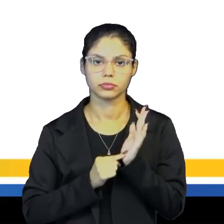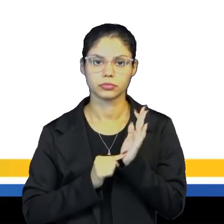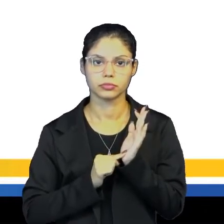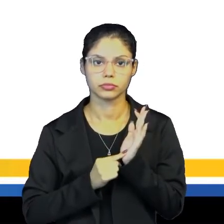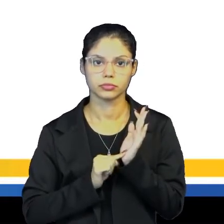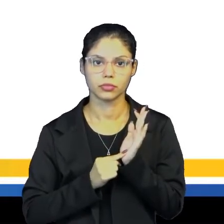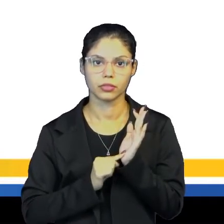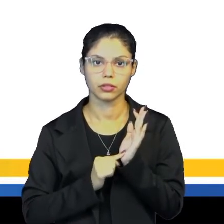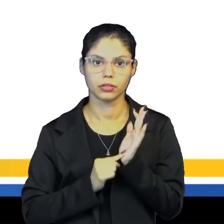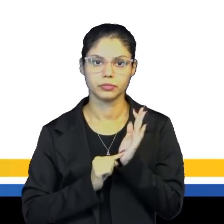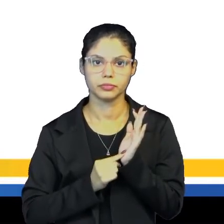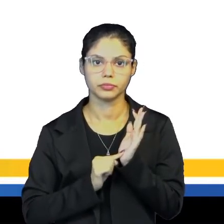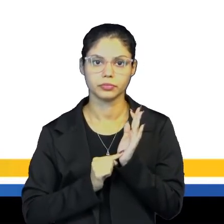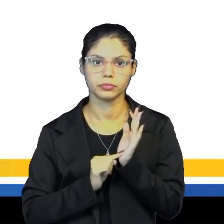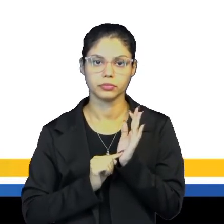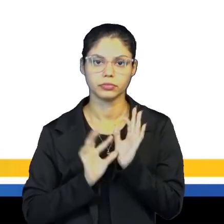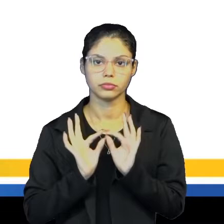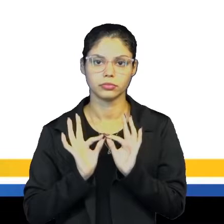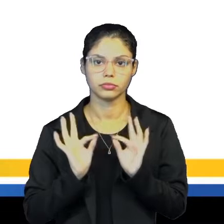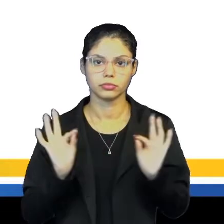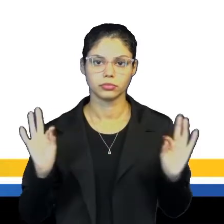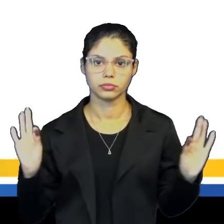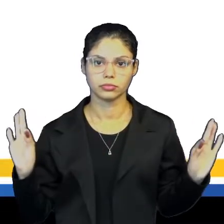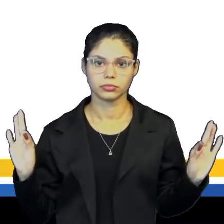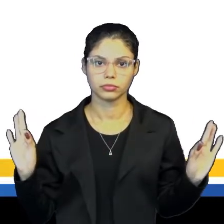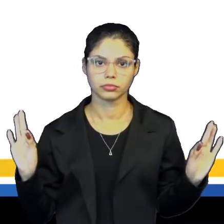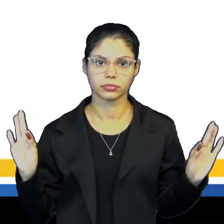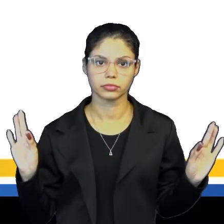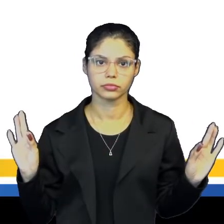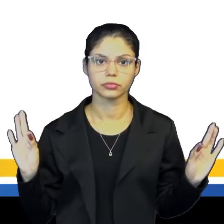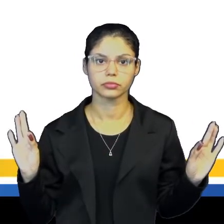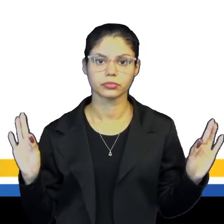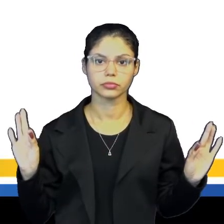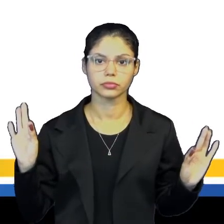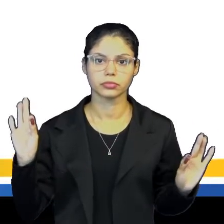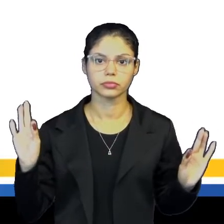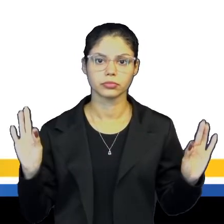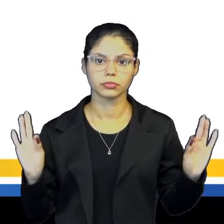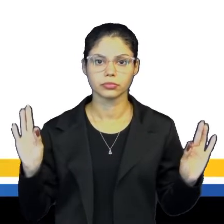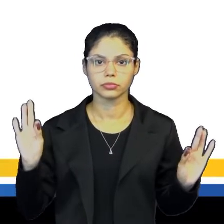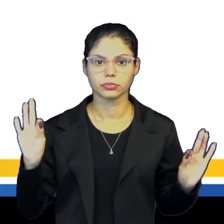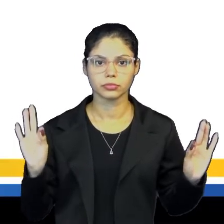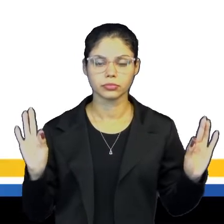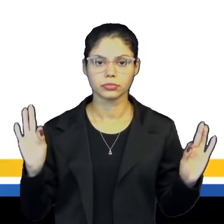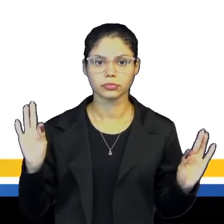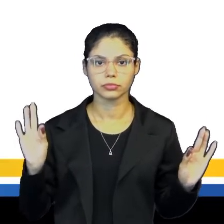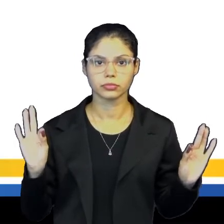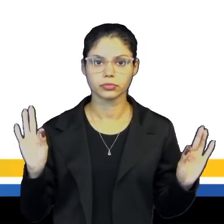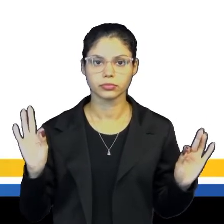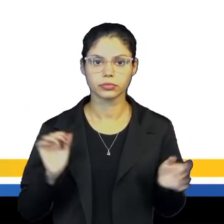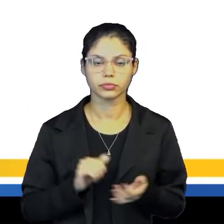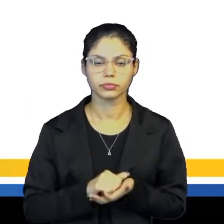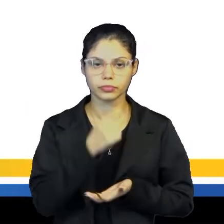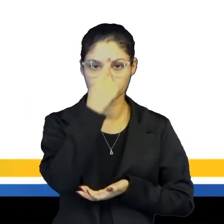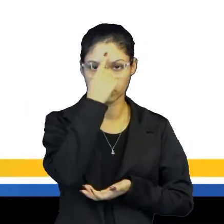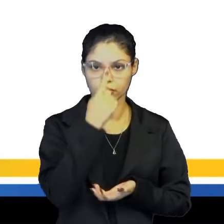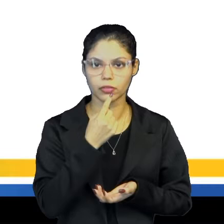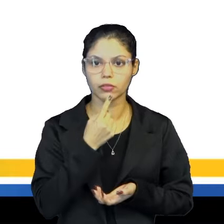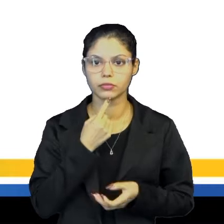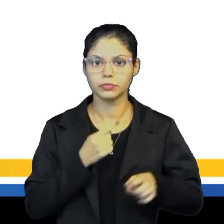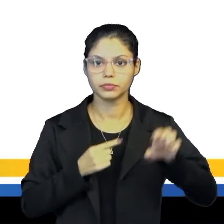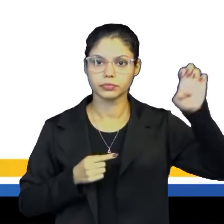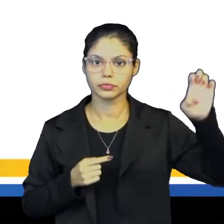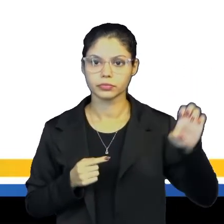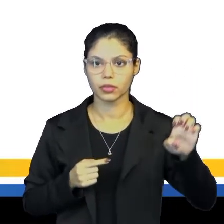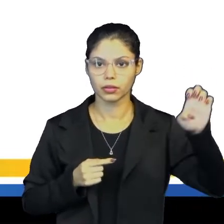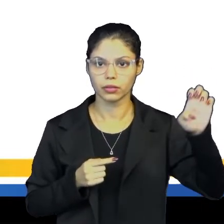um elemento, tá? A linha. Olha só, a gente pode ver aqui na imagem da esquerda